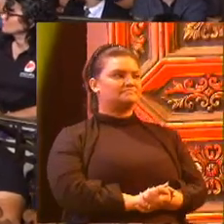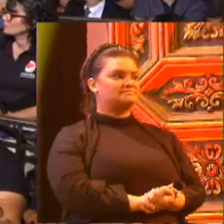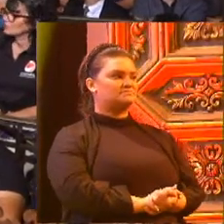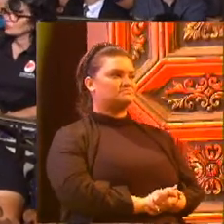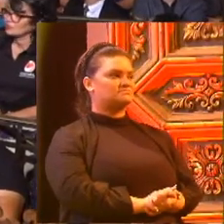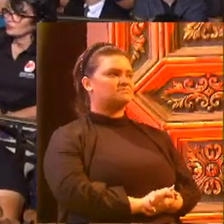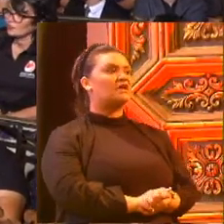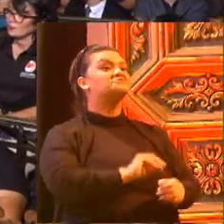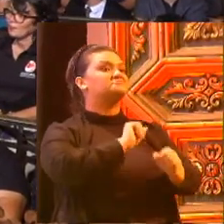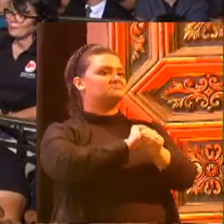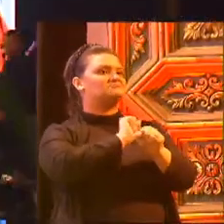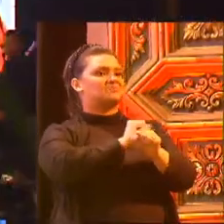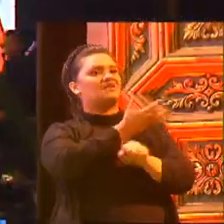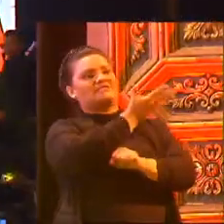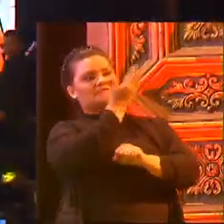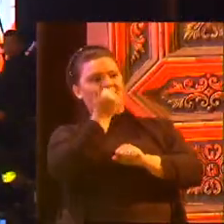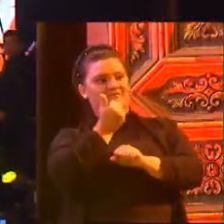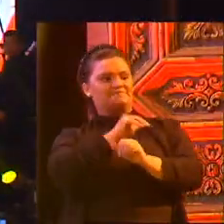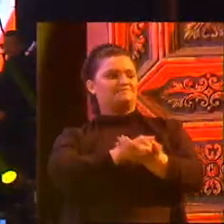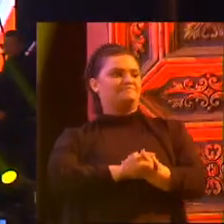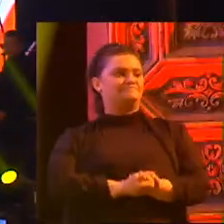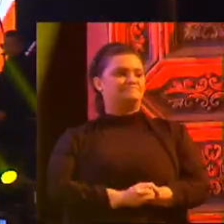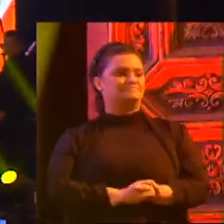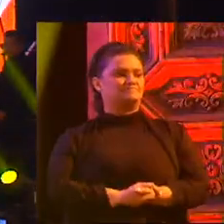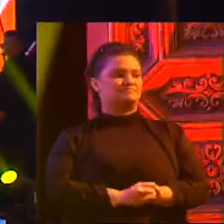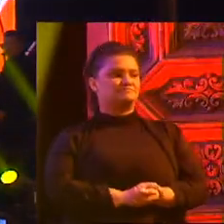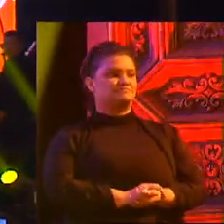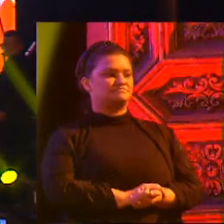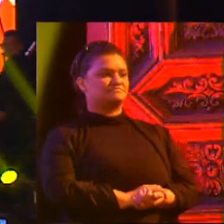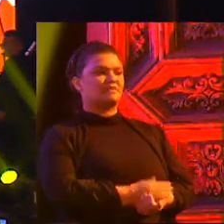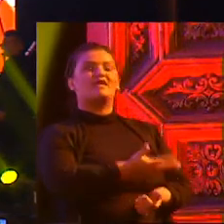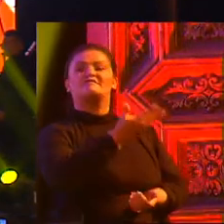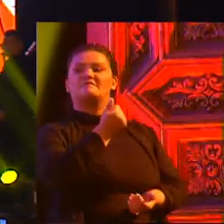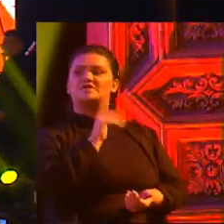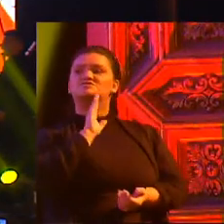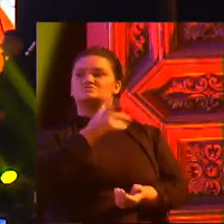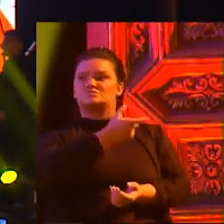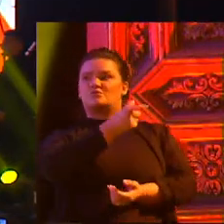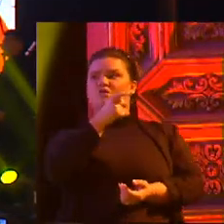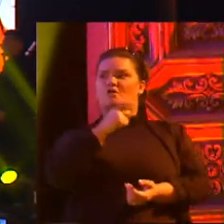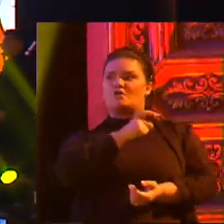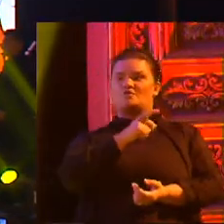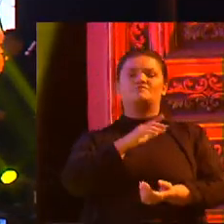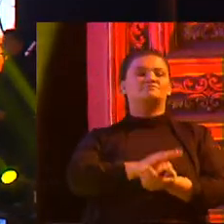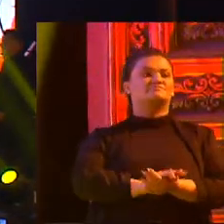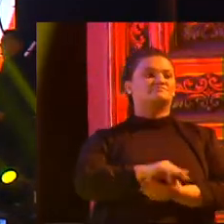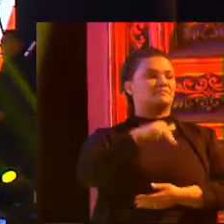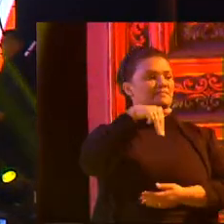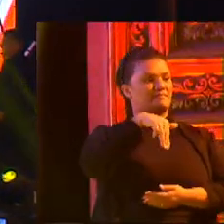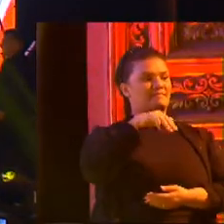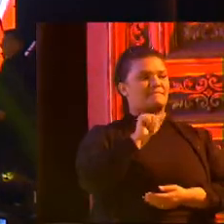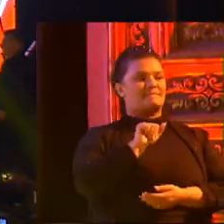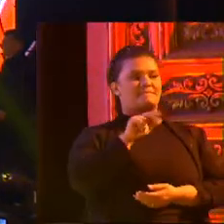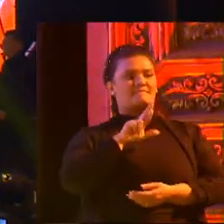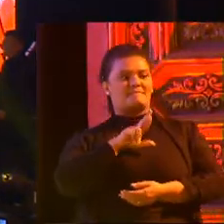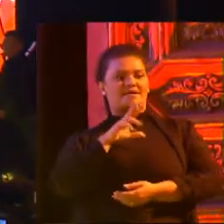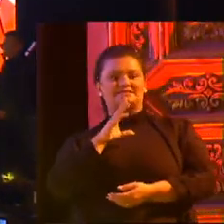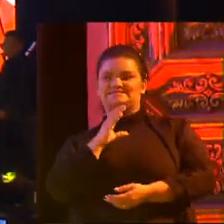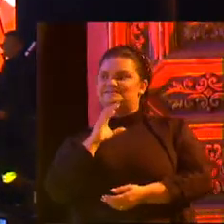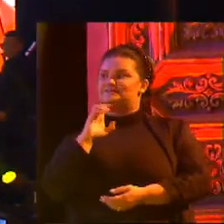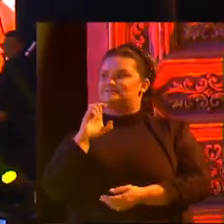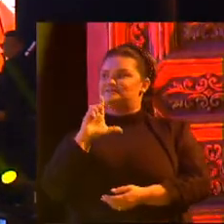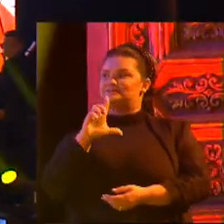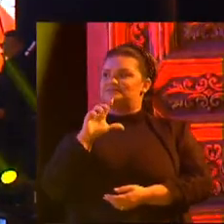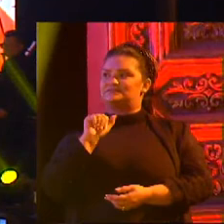hein? Então a gente aproveita e já convida aqui, né? É o Marcel Arede para representar o Aquino e receber